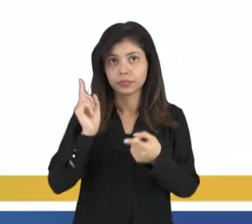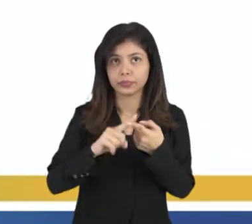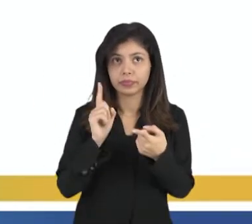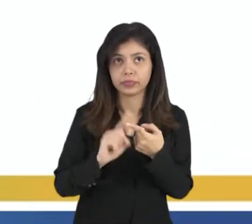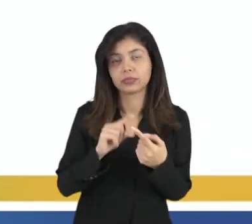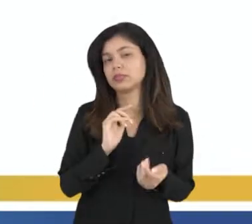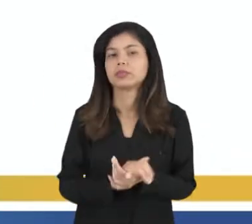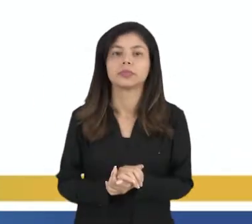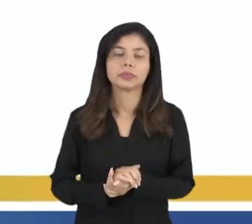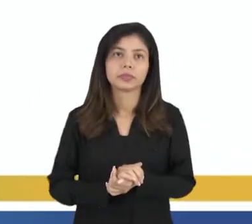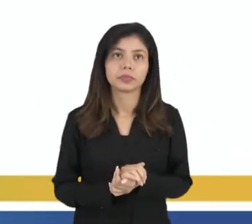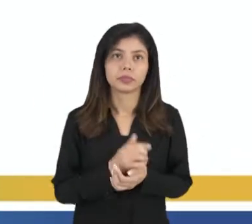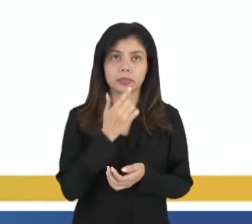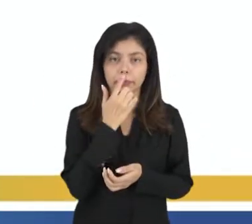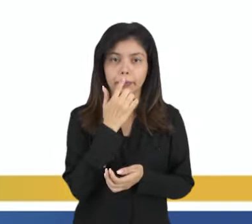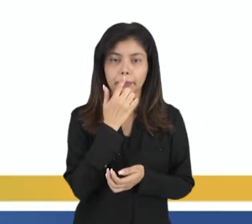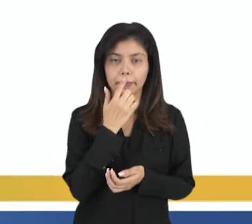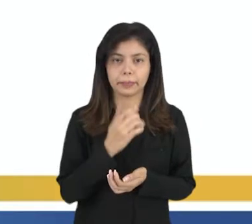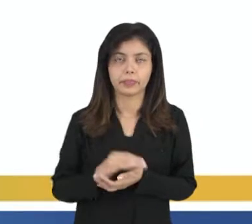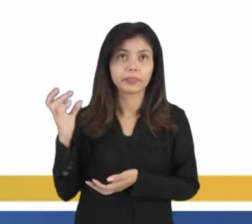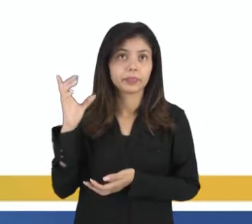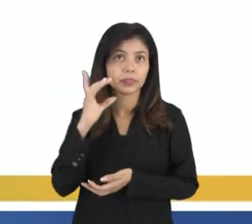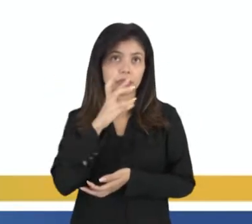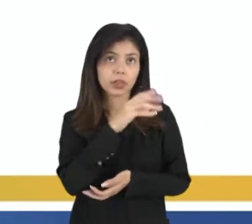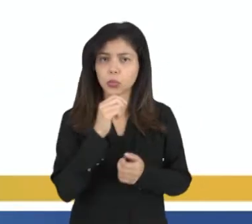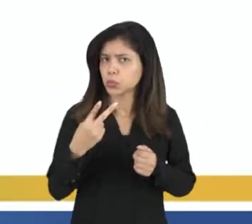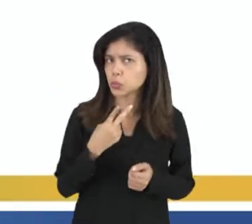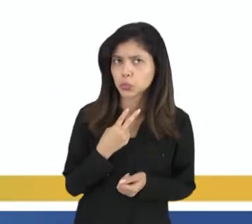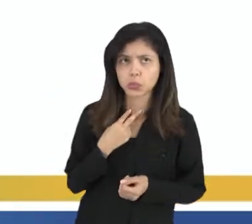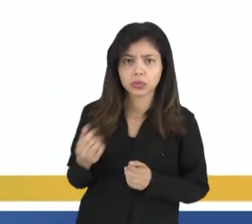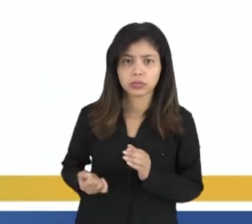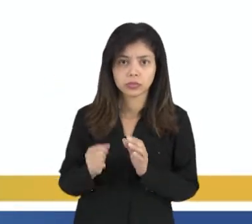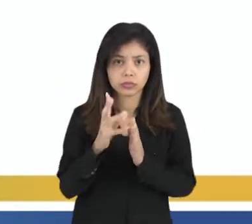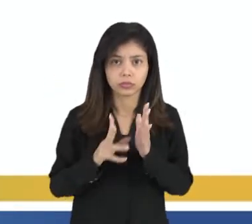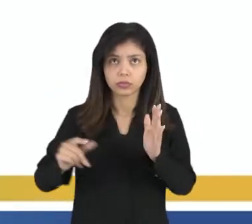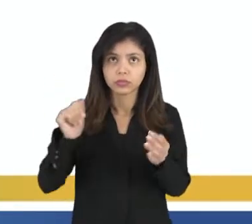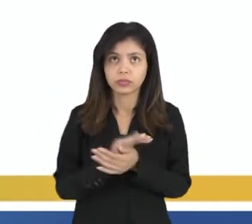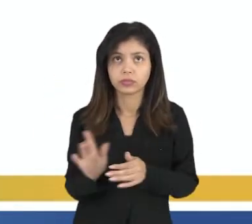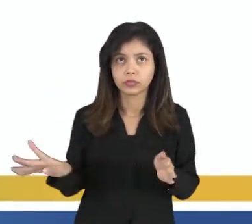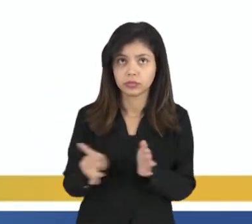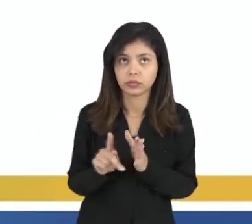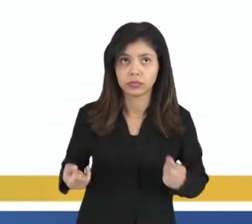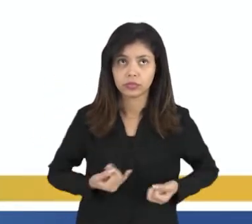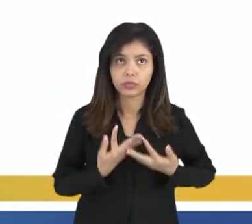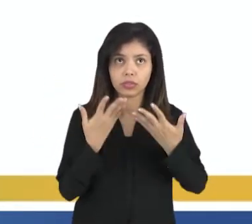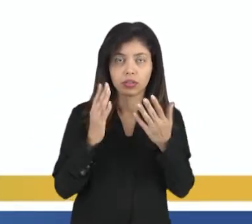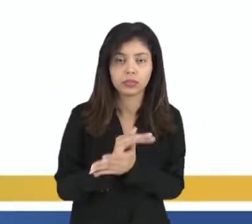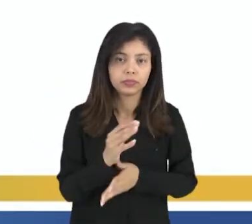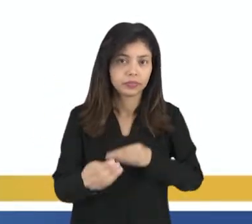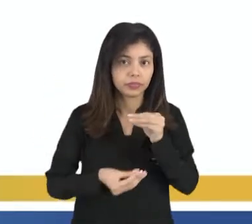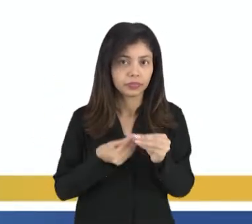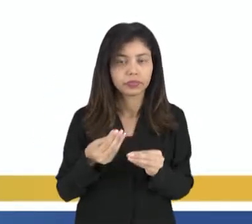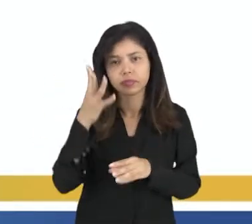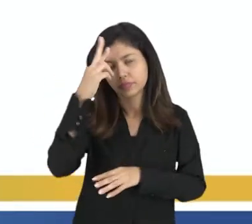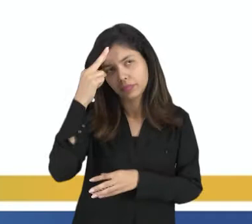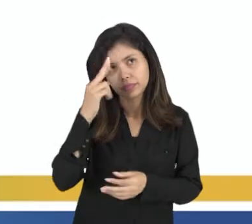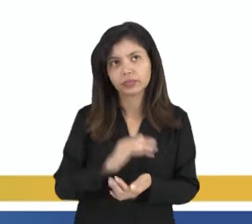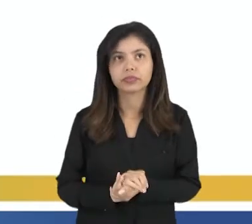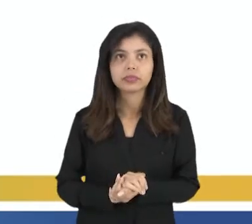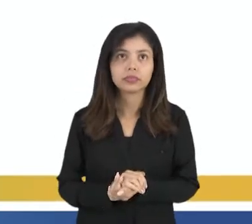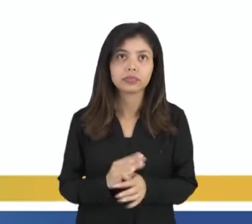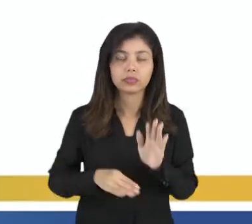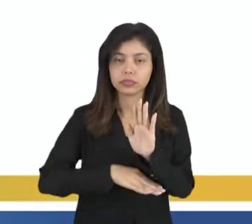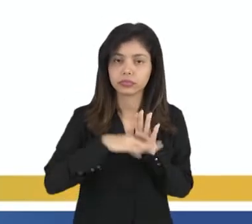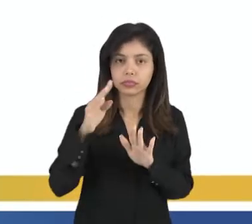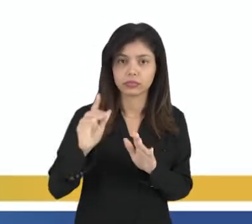primeiro diz o seguinte: o calor não pode fluir de forma espontânea, naturalmente, de